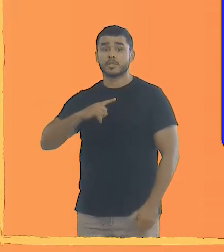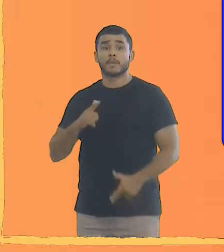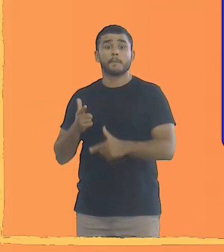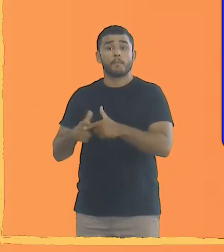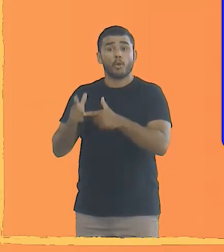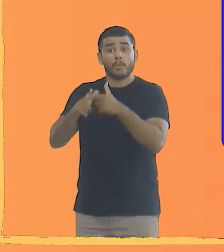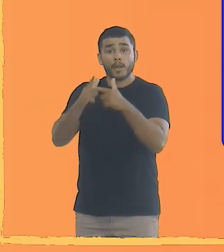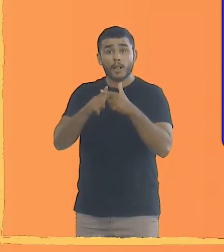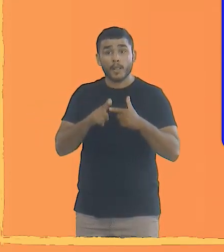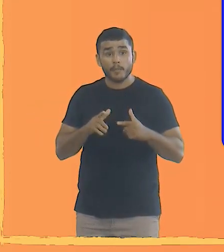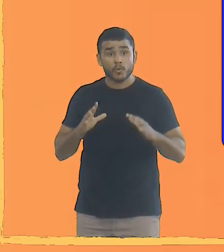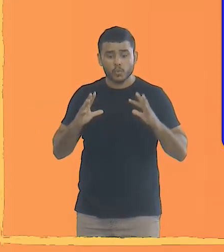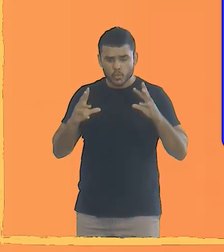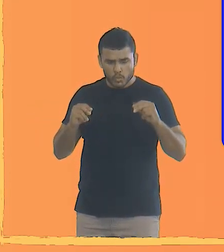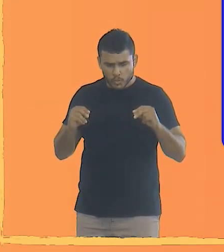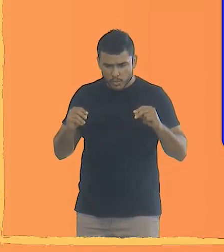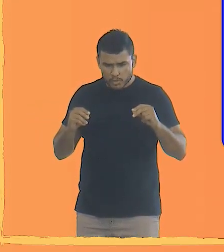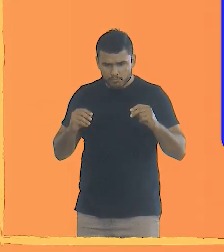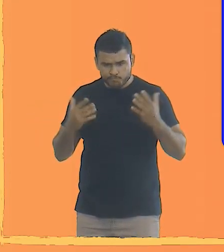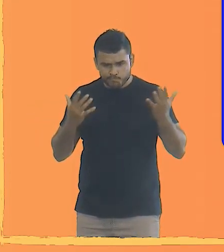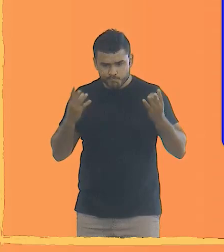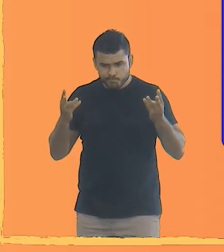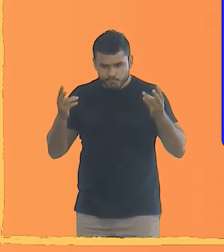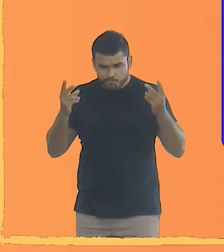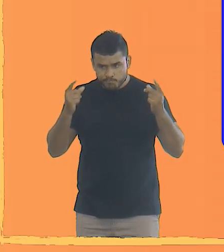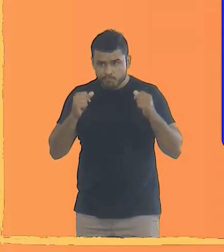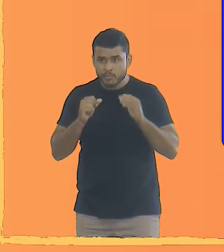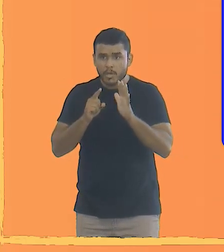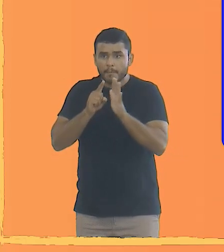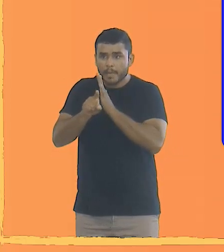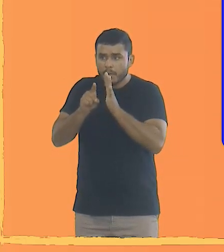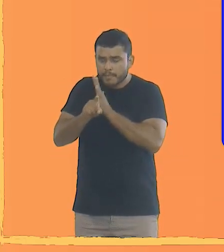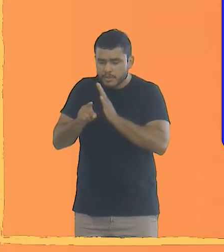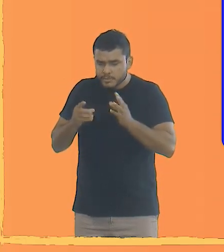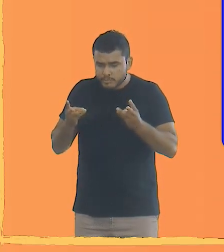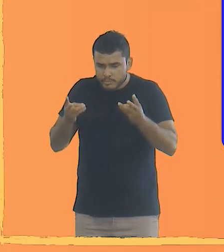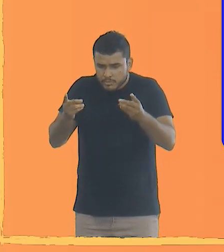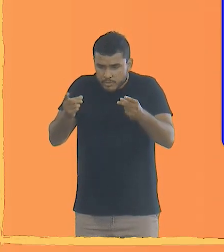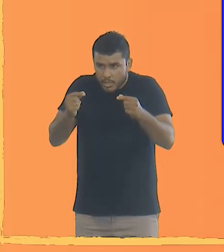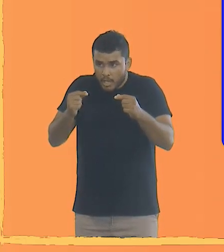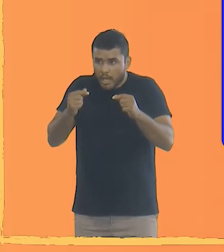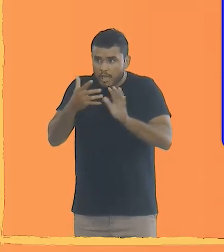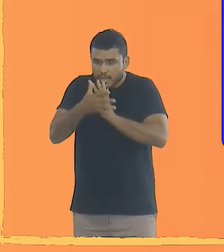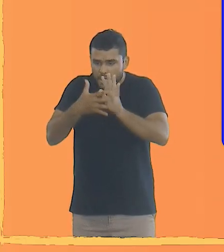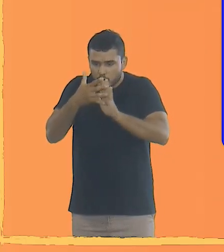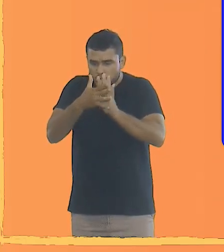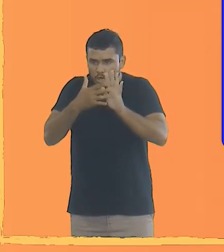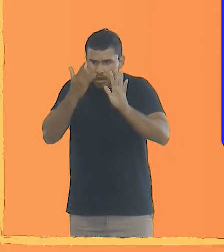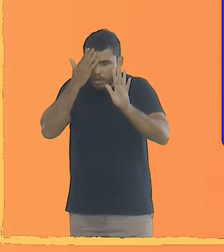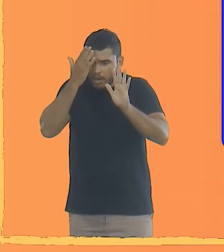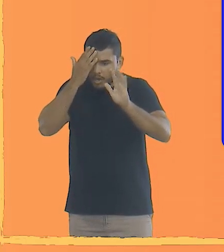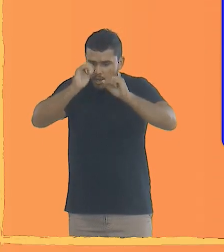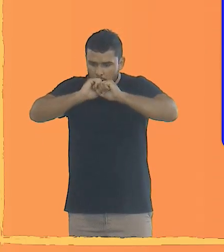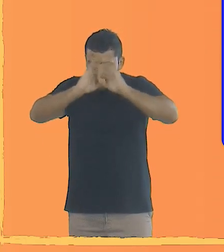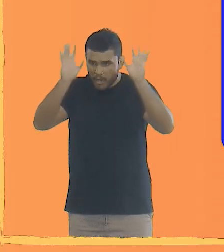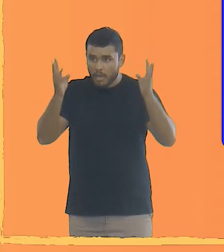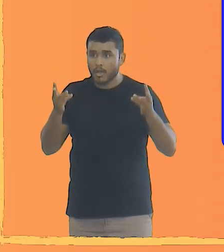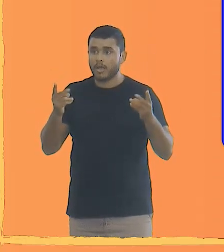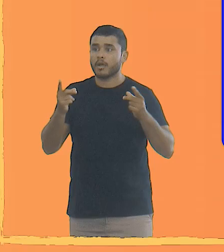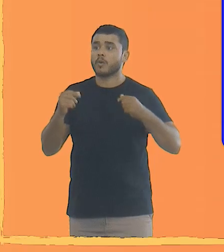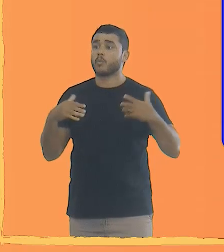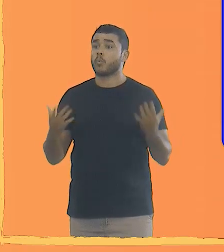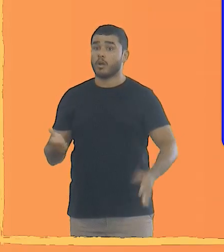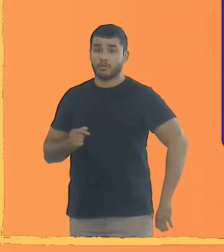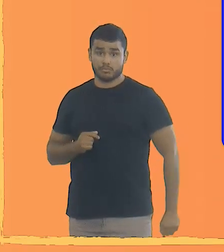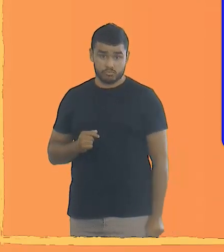e a partir desse momento que a gente cria mais intimidade com um tipo de pergunta, a gente começa a entender o seguinte, qual é a